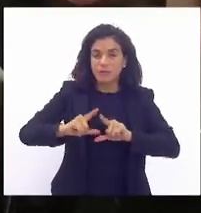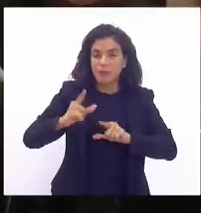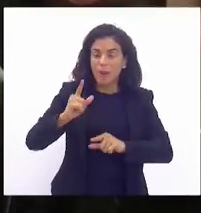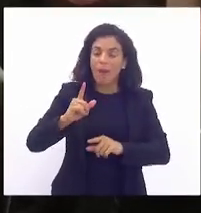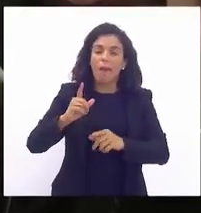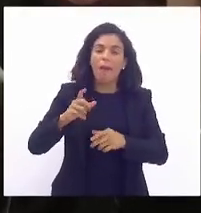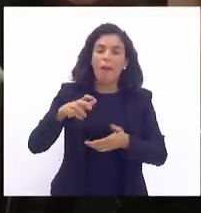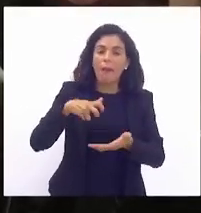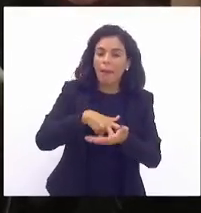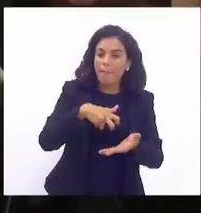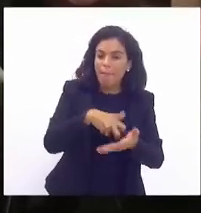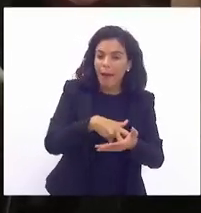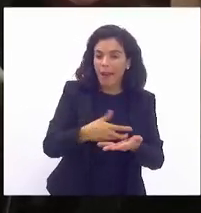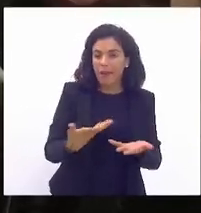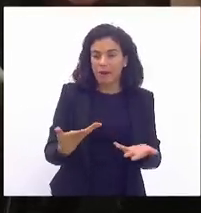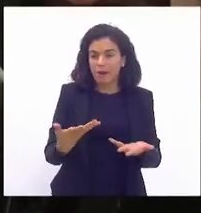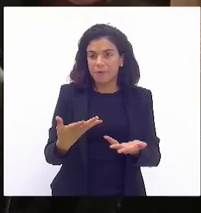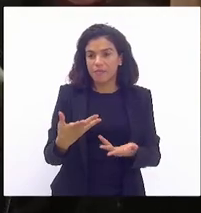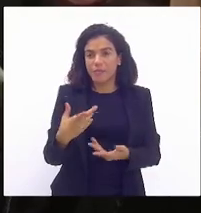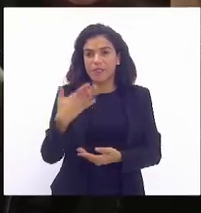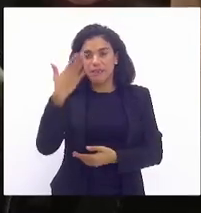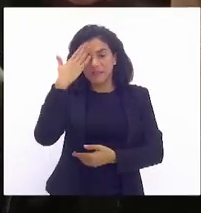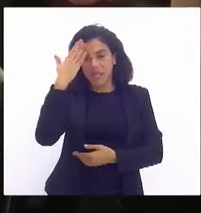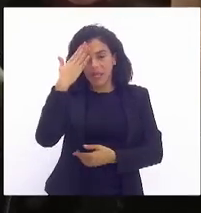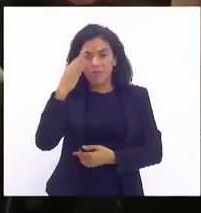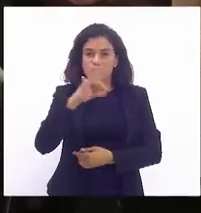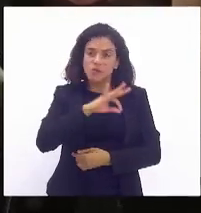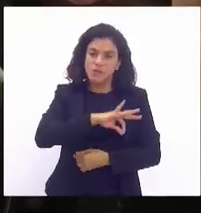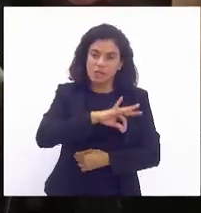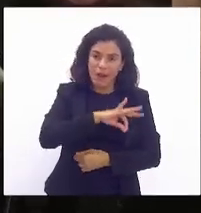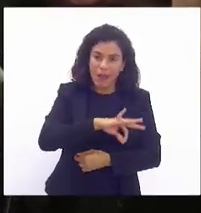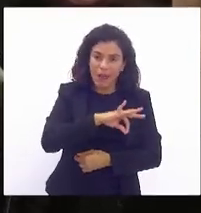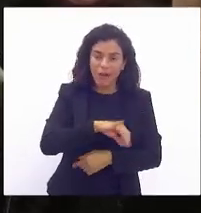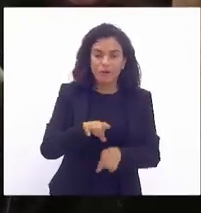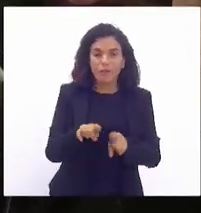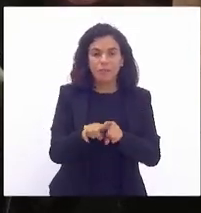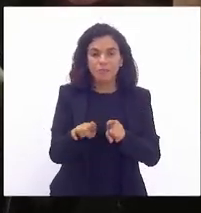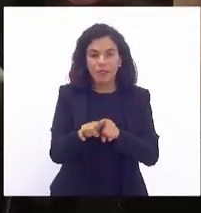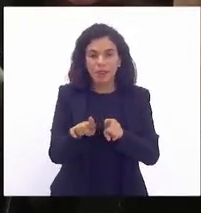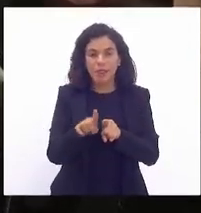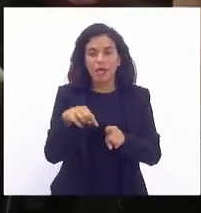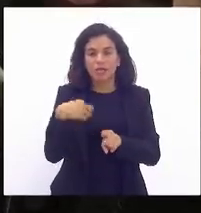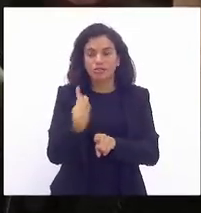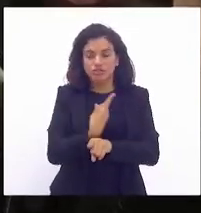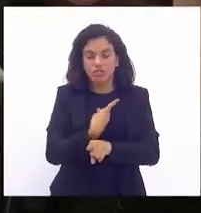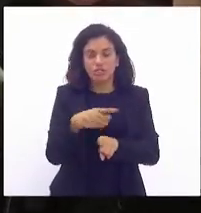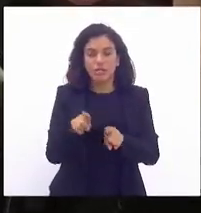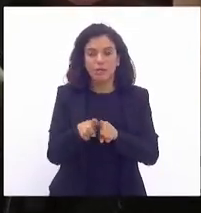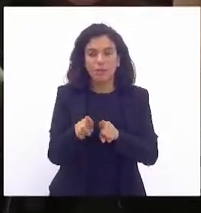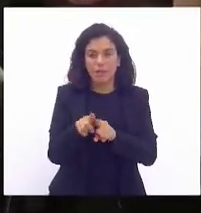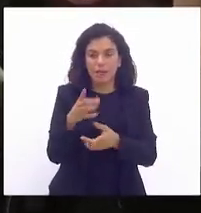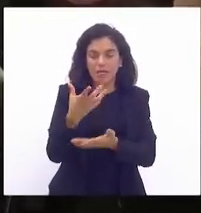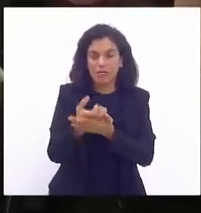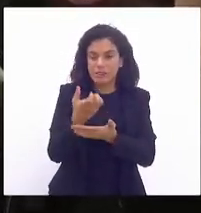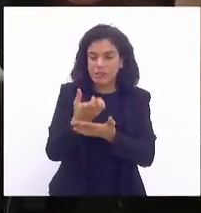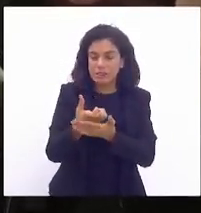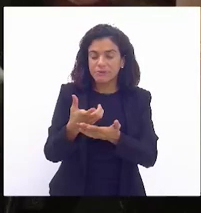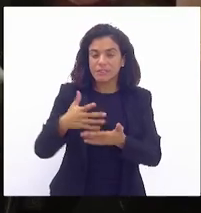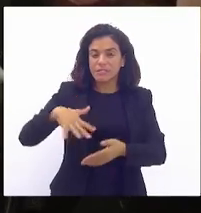Baixos salários, como a gente bem sabe, aqui não é o caso, mas a gente registra também a